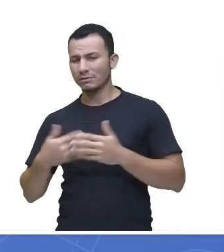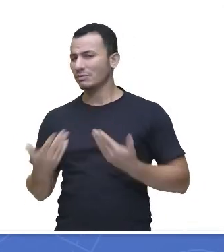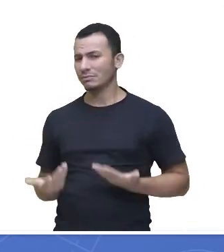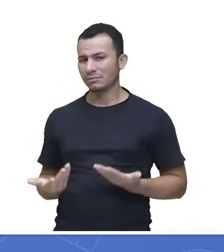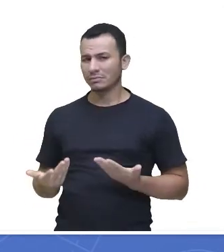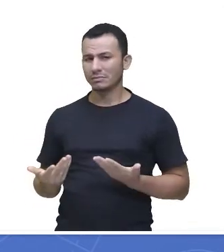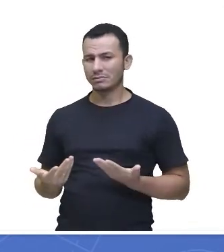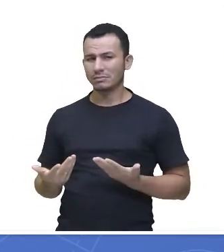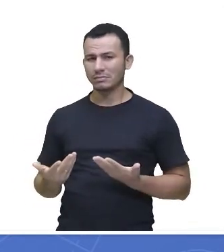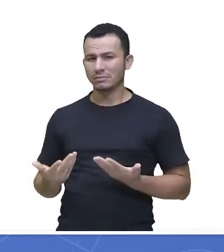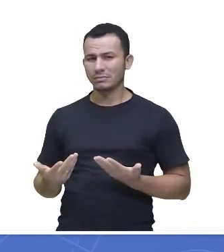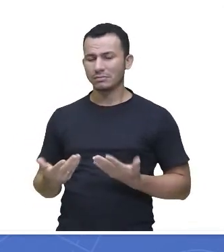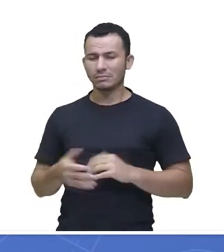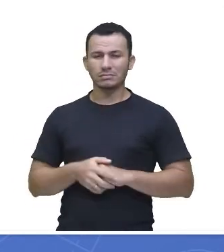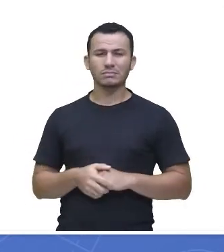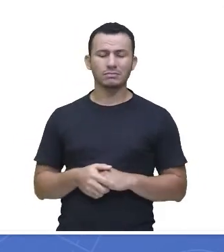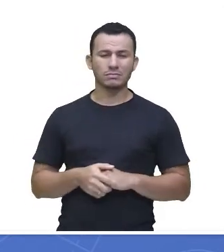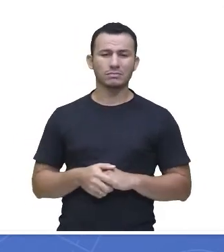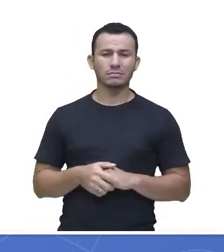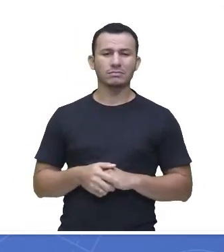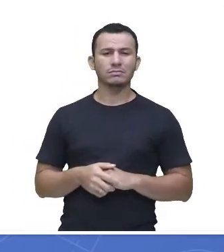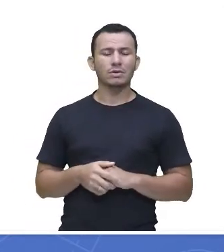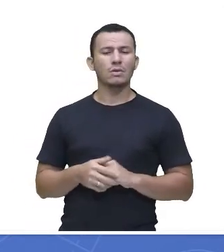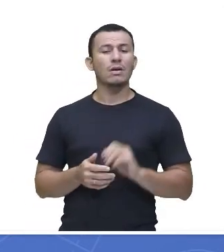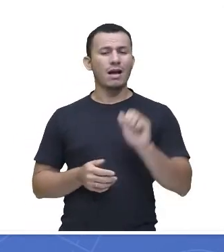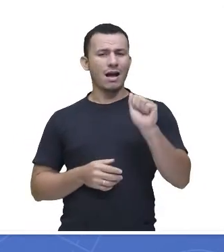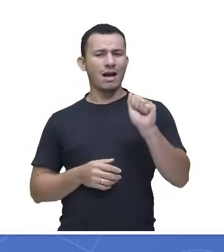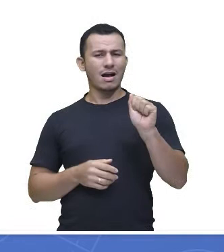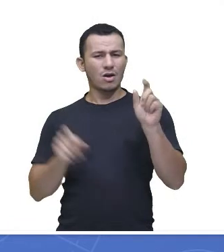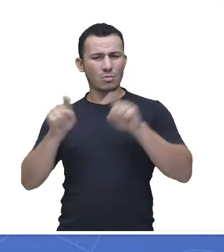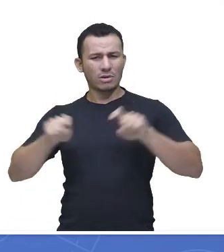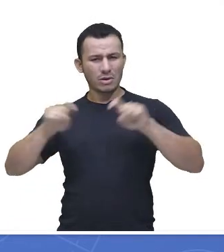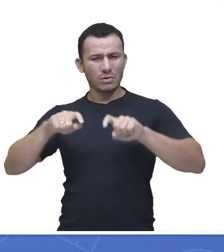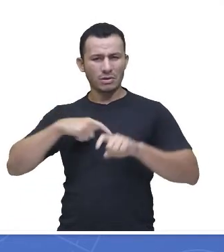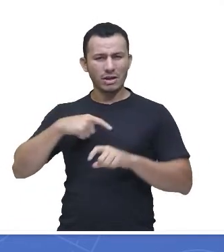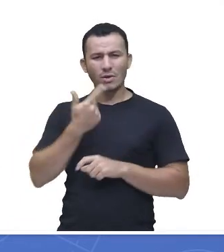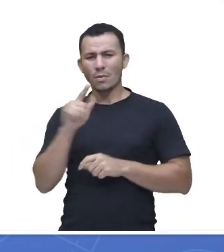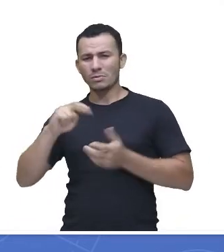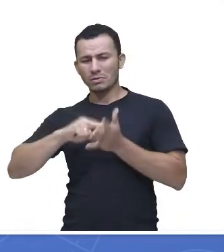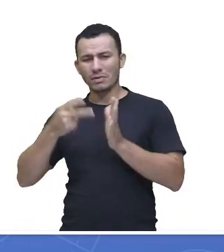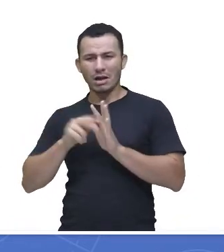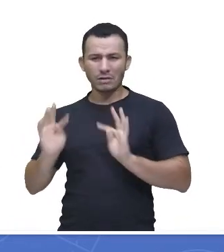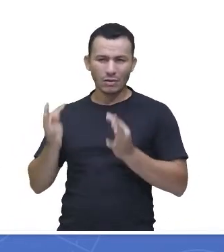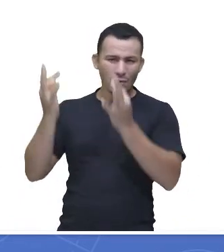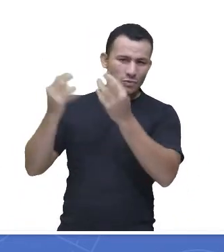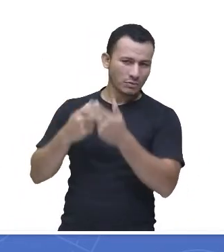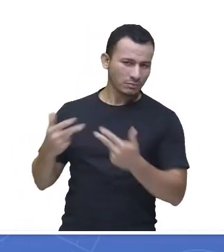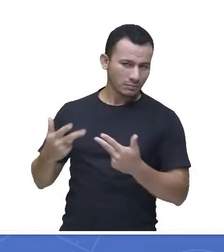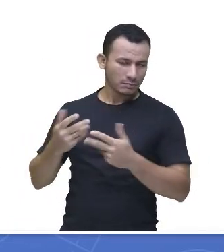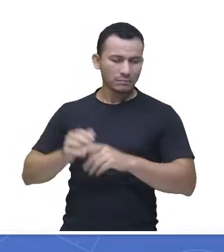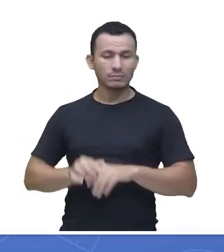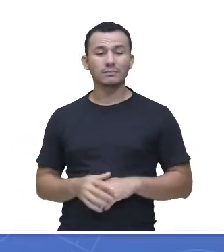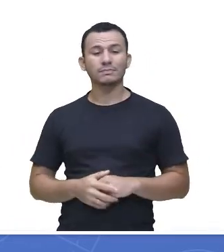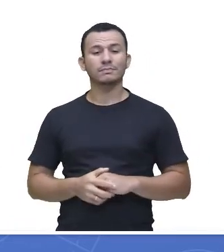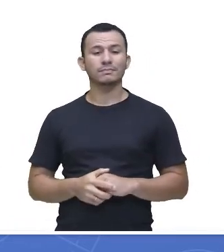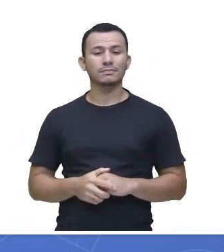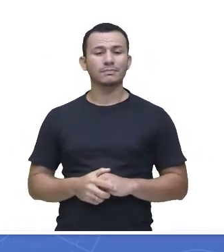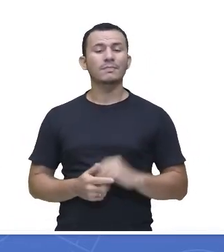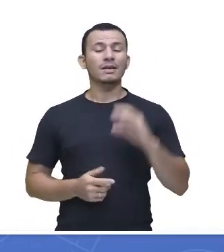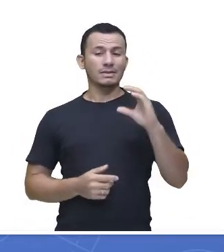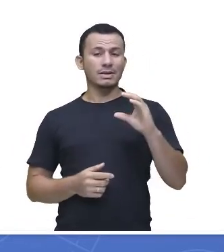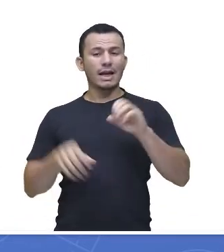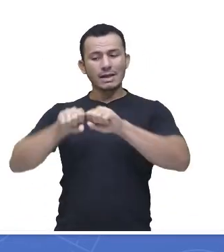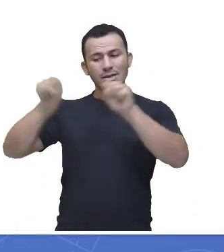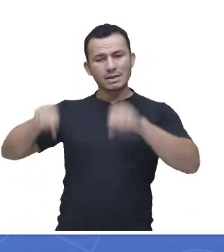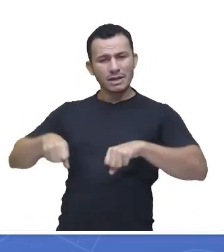refere a mais do que computador, né? A tecnologia dos computadores aí? A letra D, sistema, te remete a mais de um sentido?